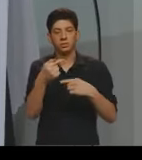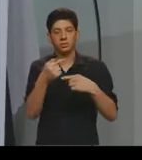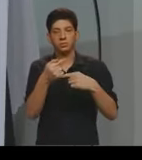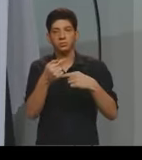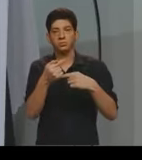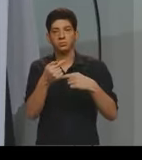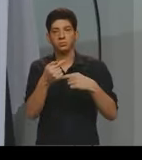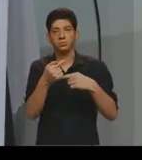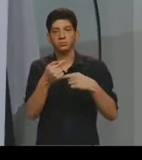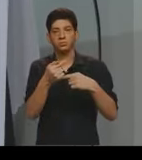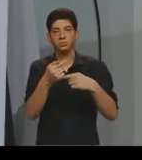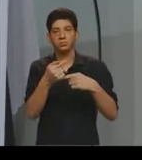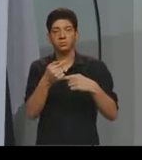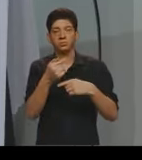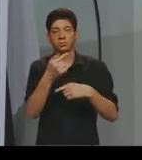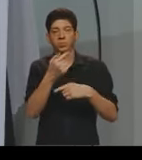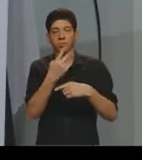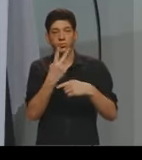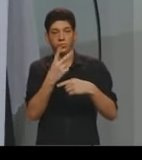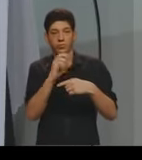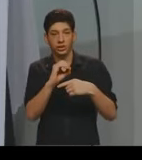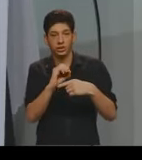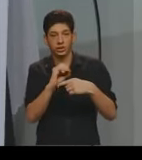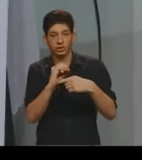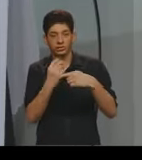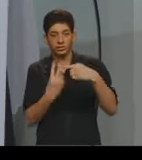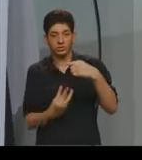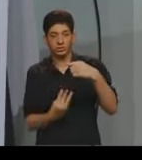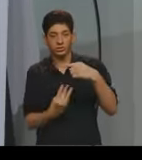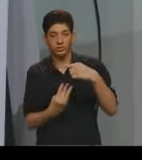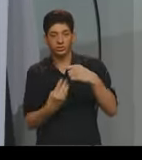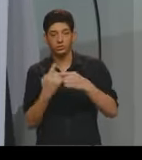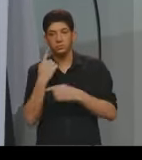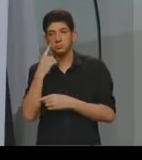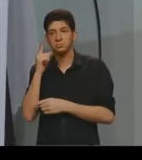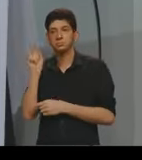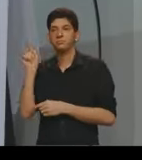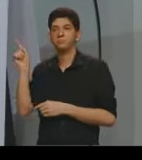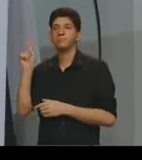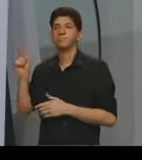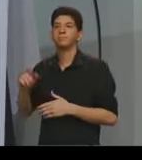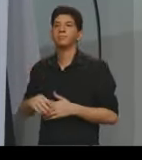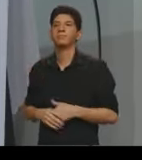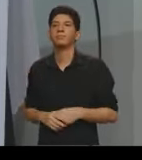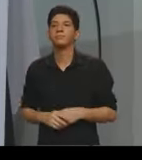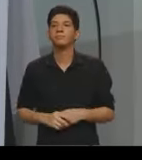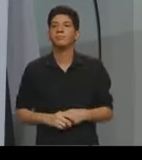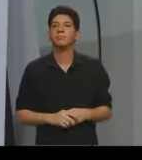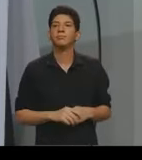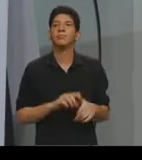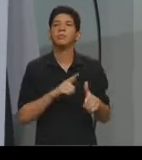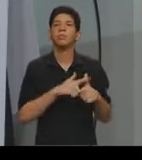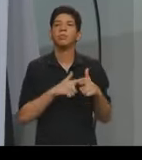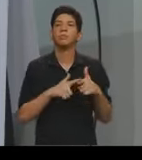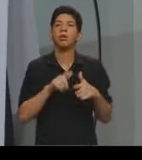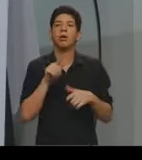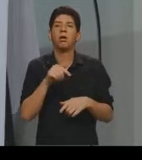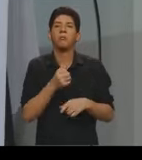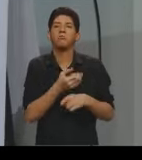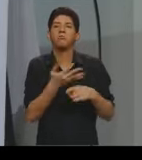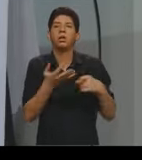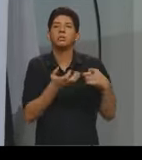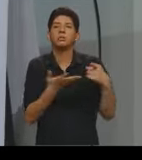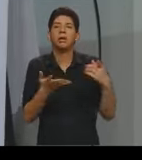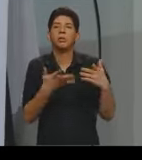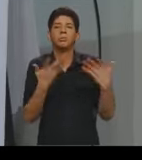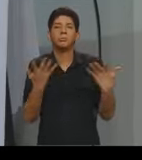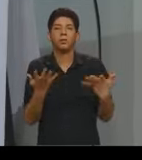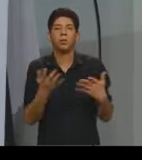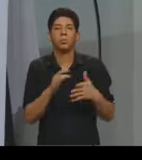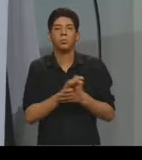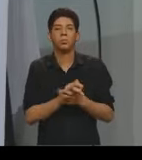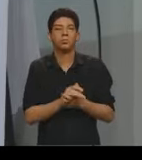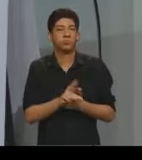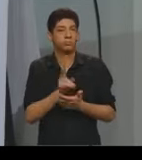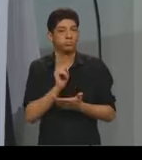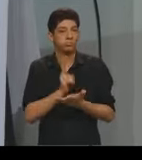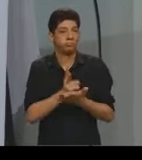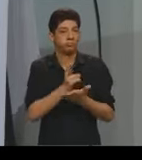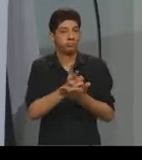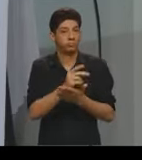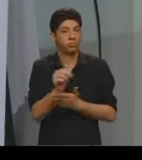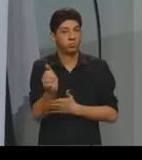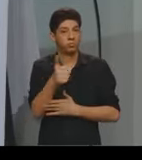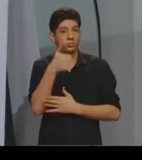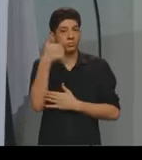20avos dividido por 3. E aí, agora a divisão envolvendo fração. A gente mantém o primeiro, né?